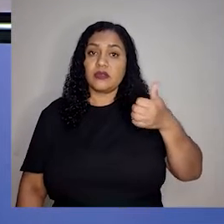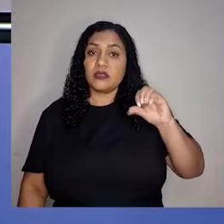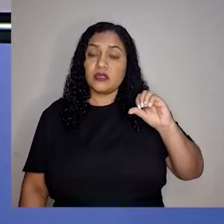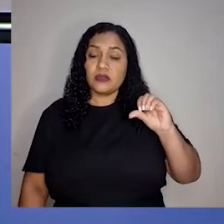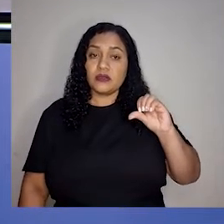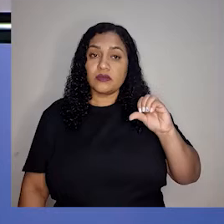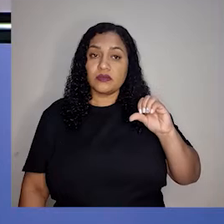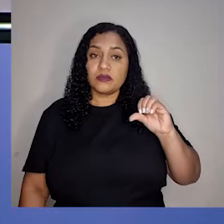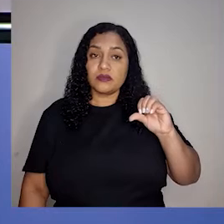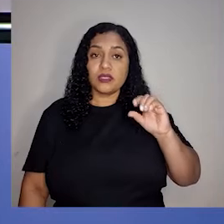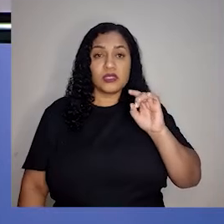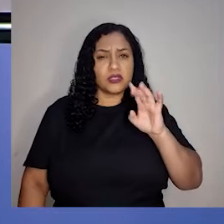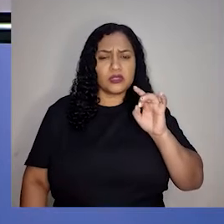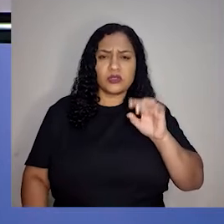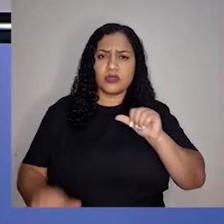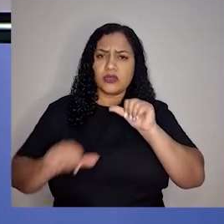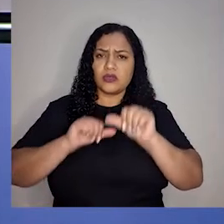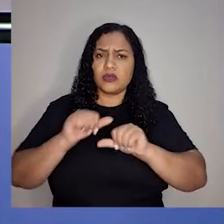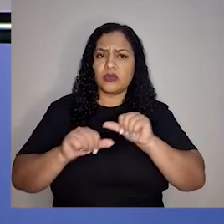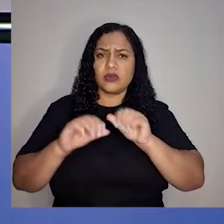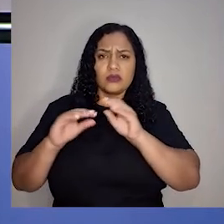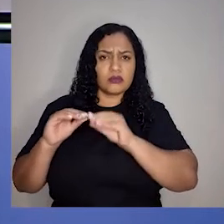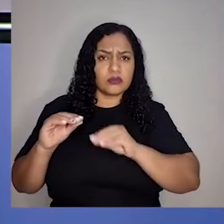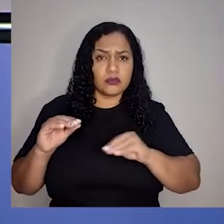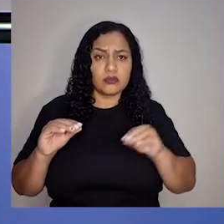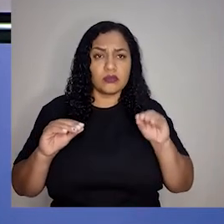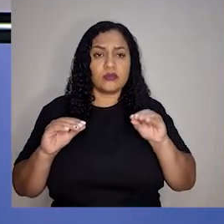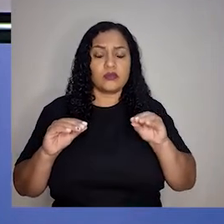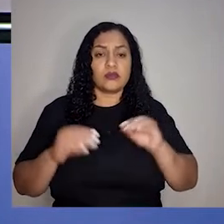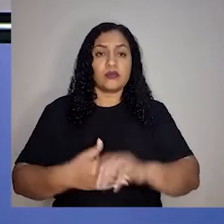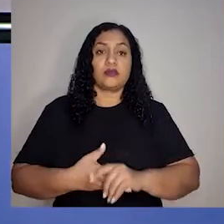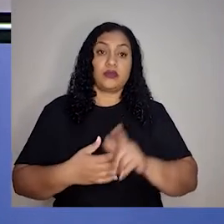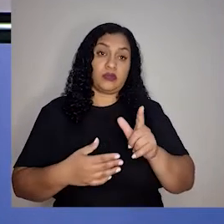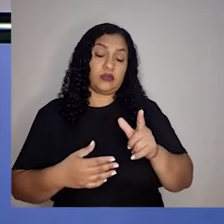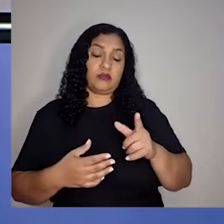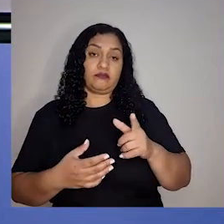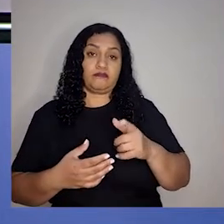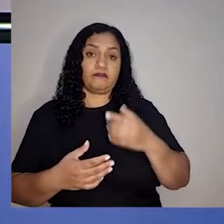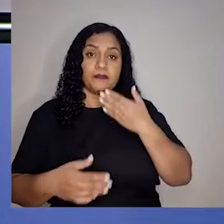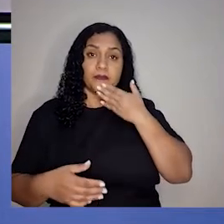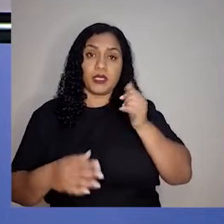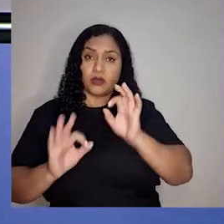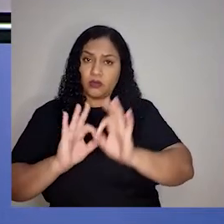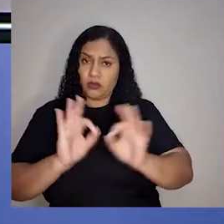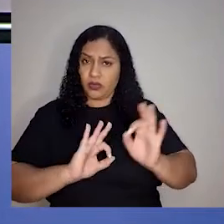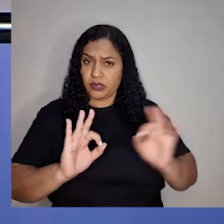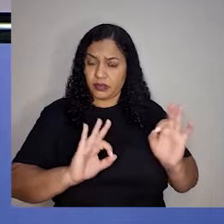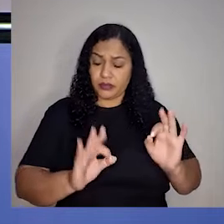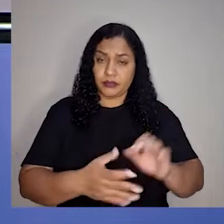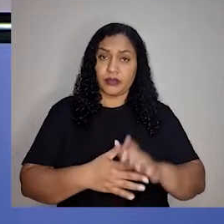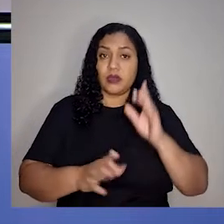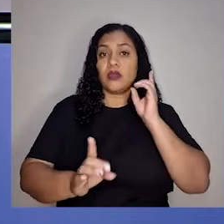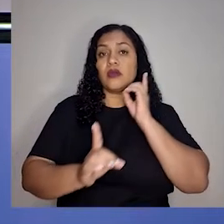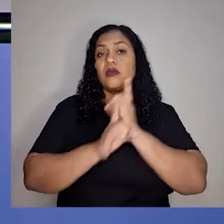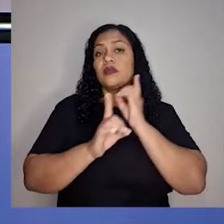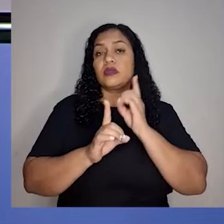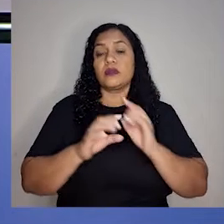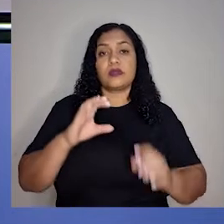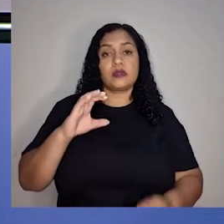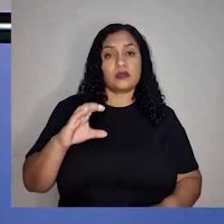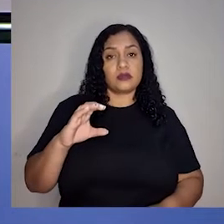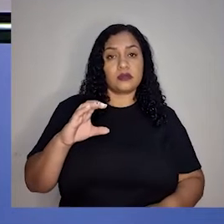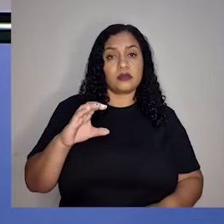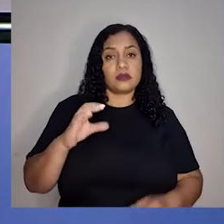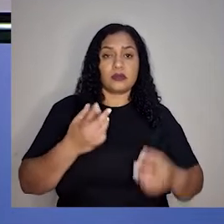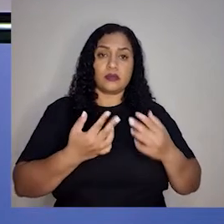1.220,19 só trocando aqui de lado ao mesmo tempo para ficar melhor organizado nós encontramos que